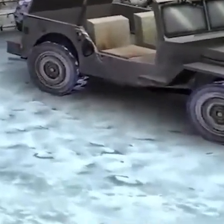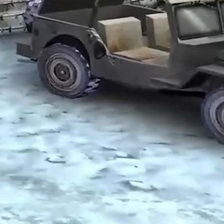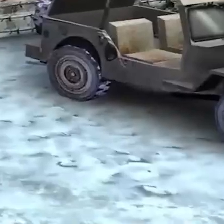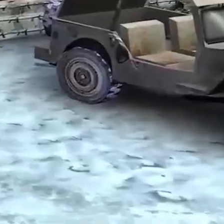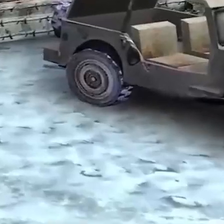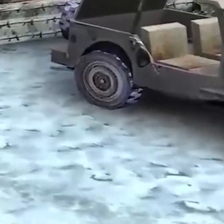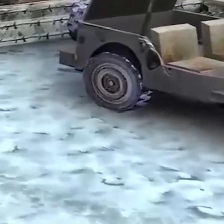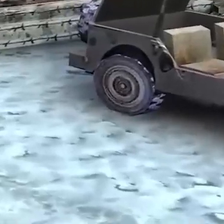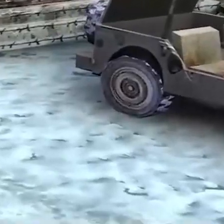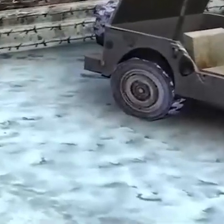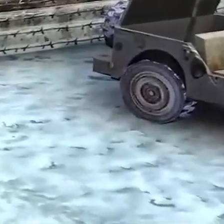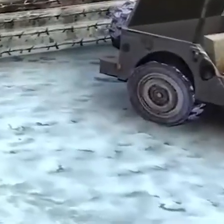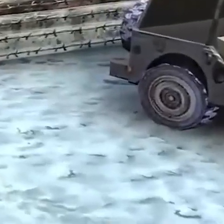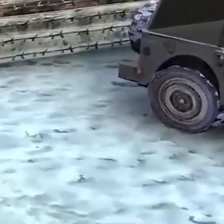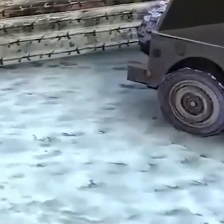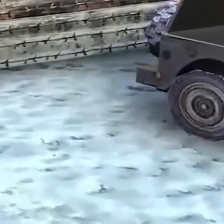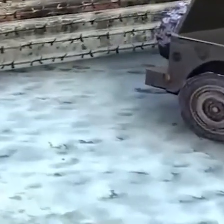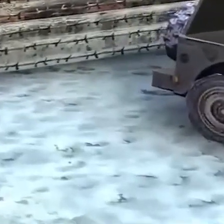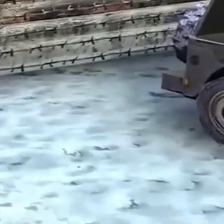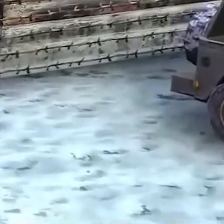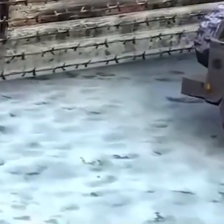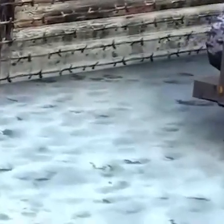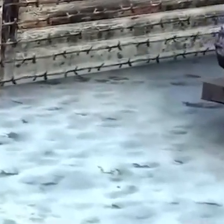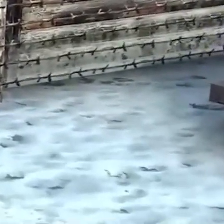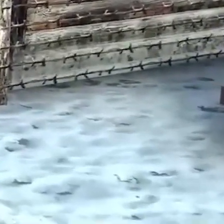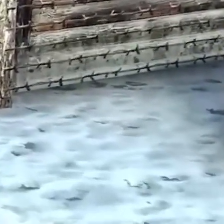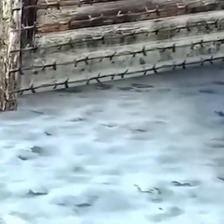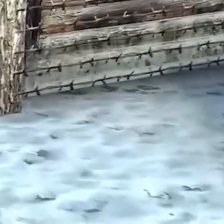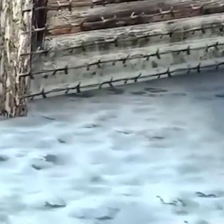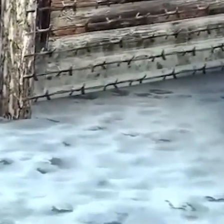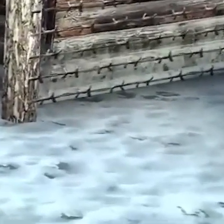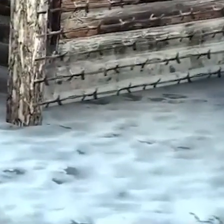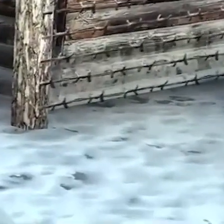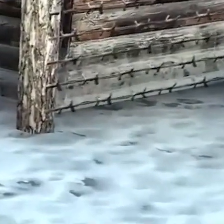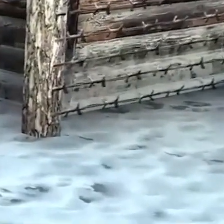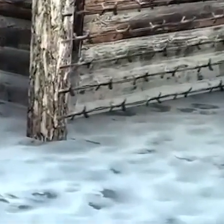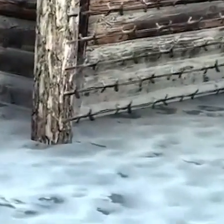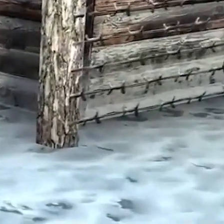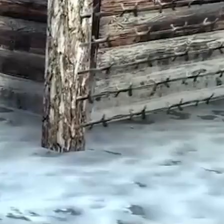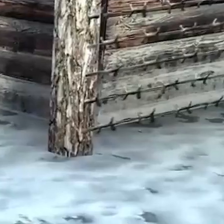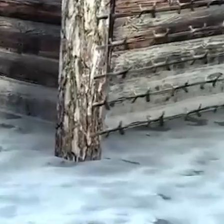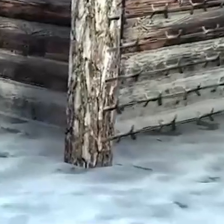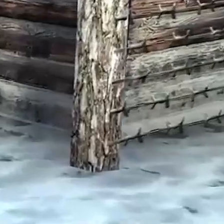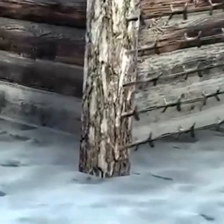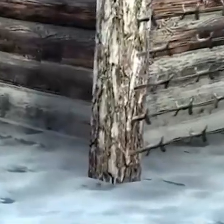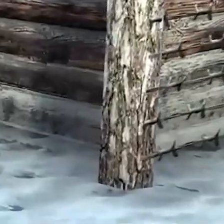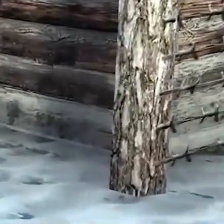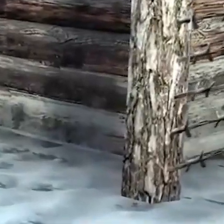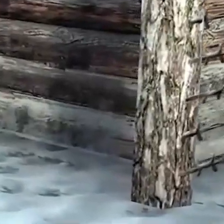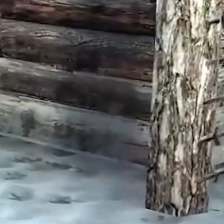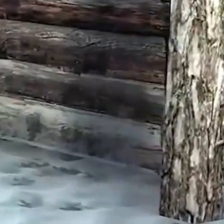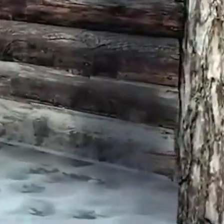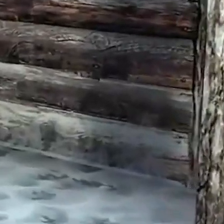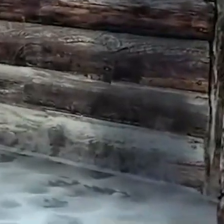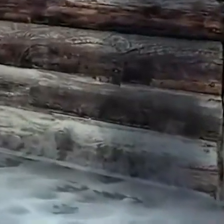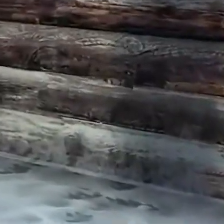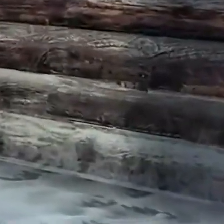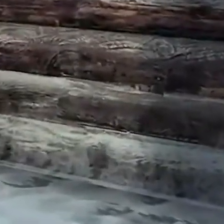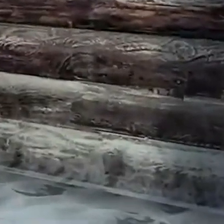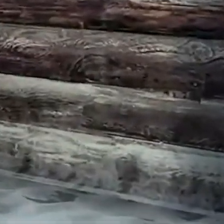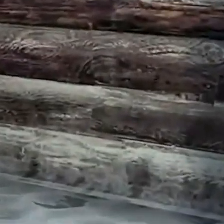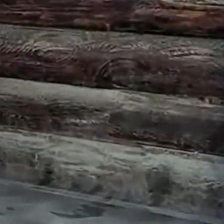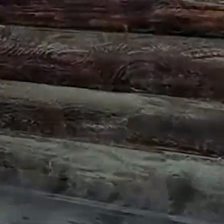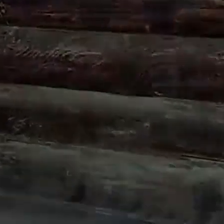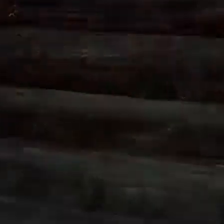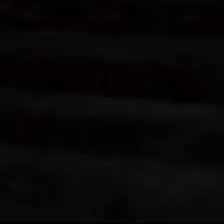e crueldade dos guardas. Segundo as fontes disponíveis, aproximadamente 20 milhões de pessoas